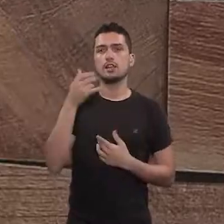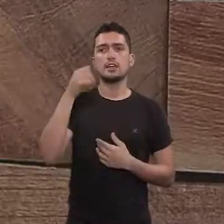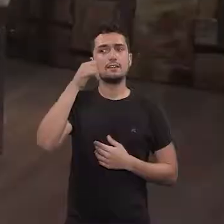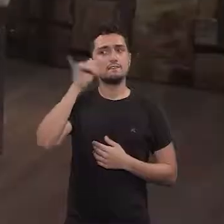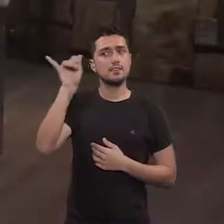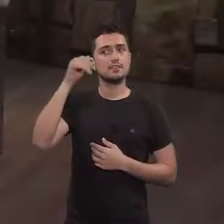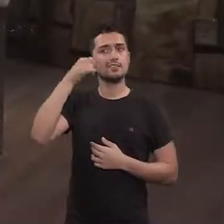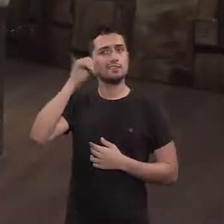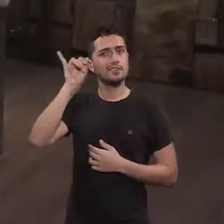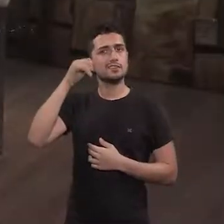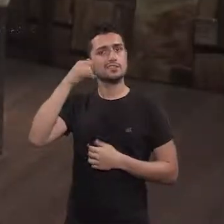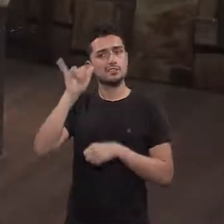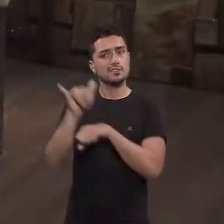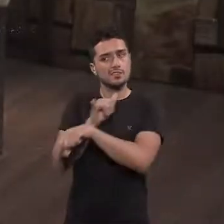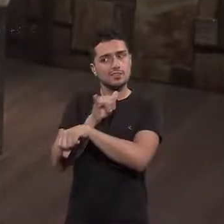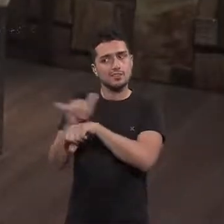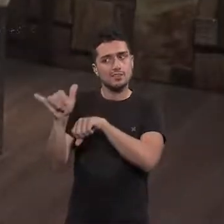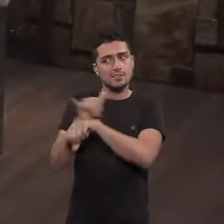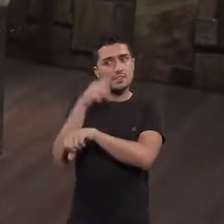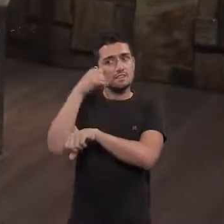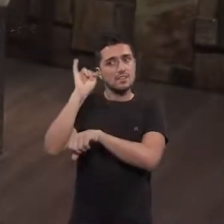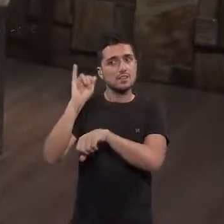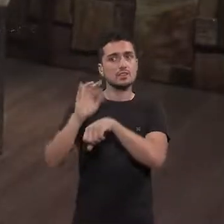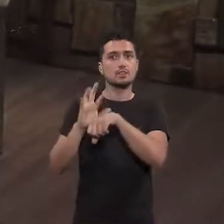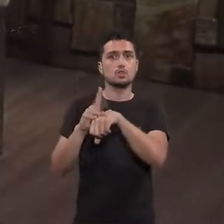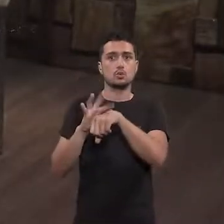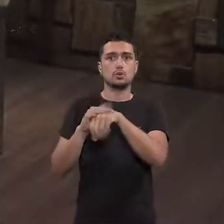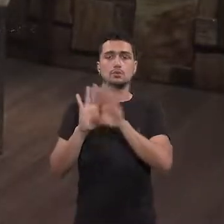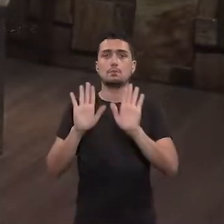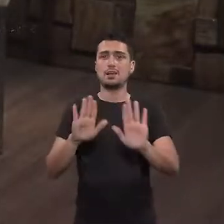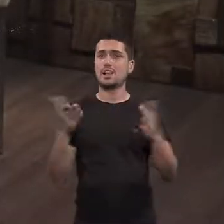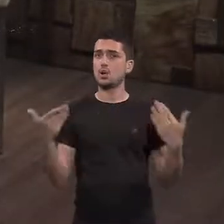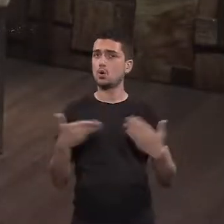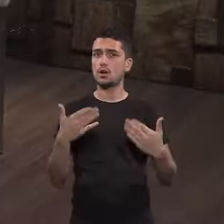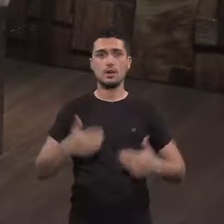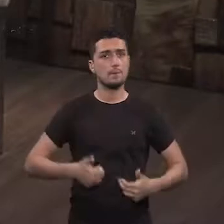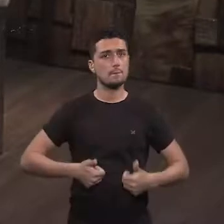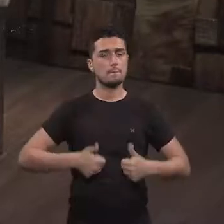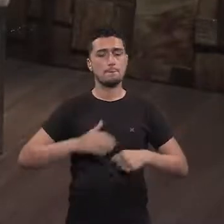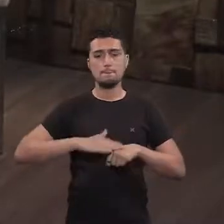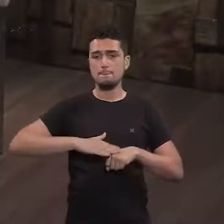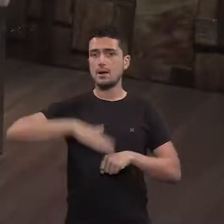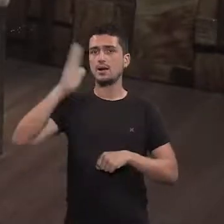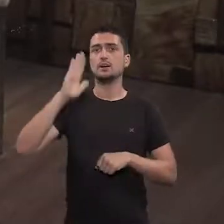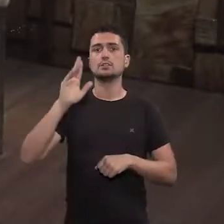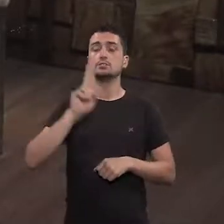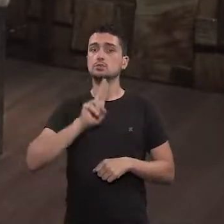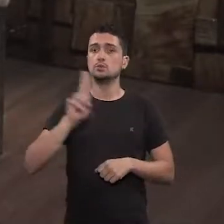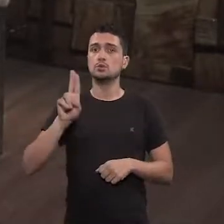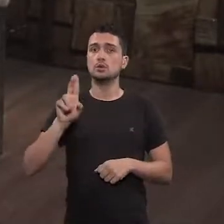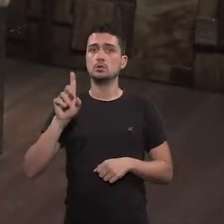doenças. Hoje, agora, no momento, é algo mais. Chama-se